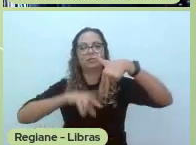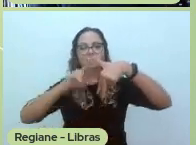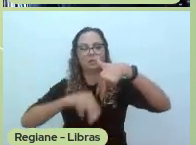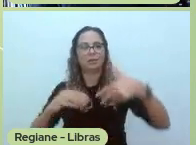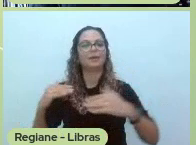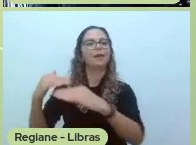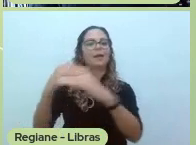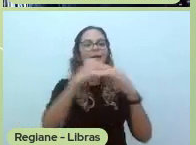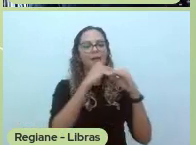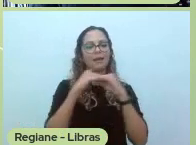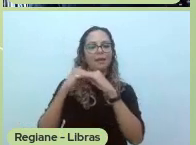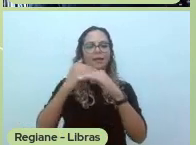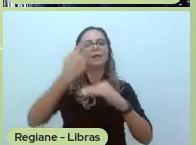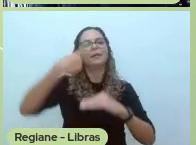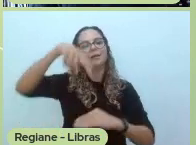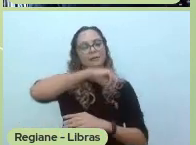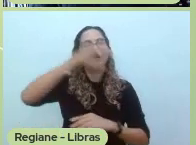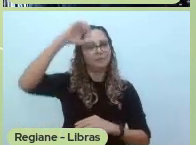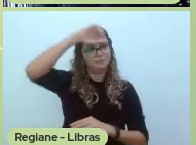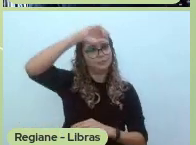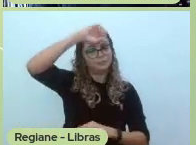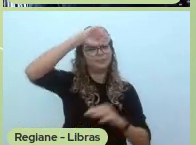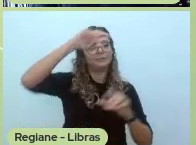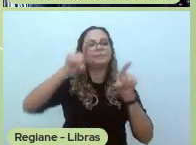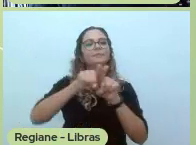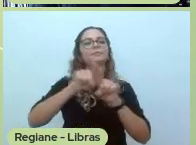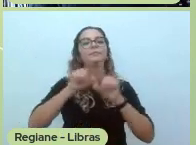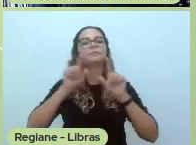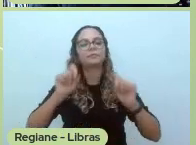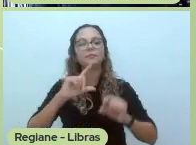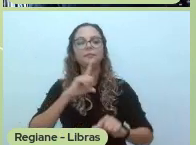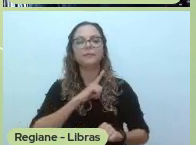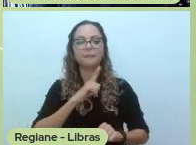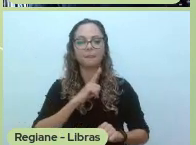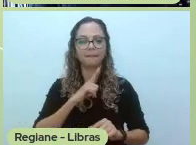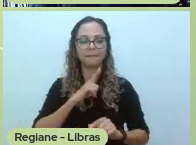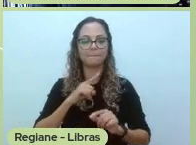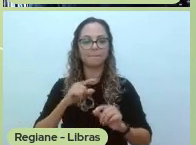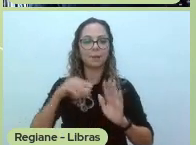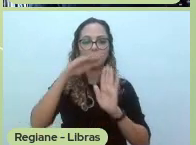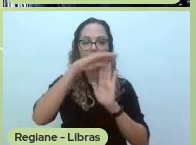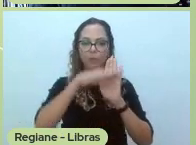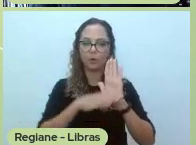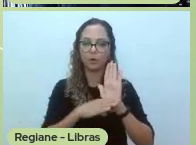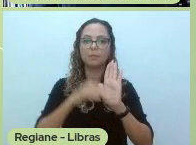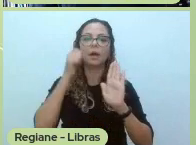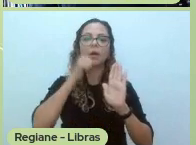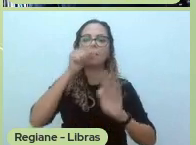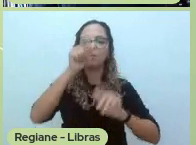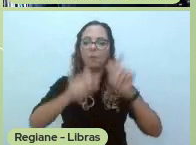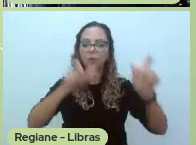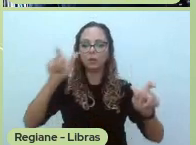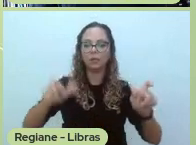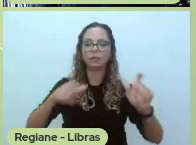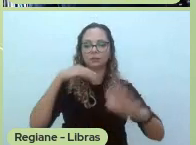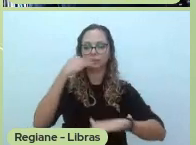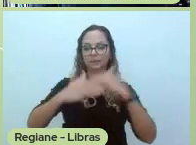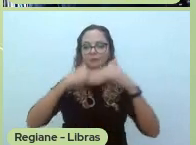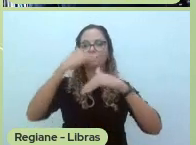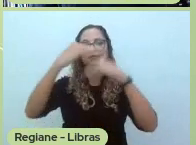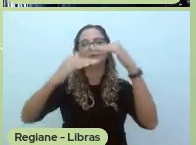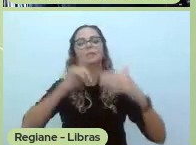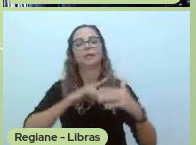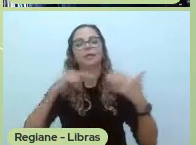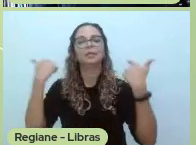aprendendo bastante, disponibilizamos agora um programa de desenvolvimento para mulheres, onde a gente tem um trabalho forte